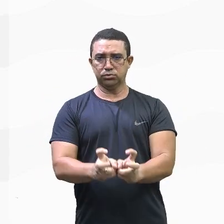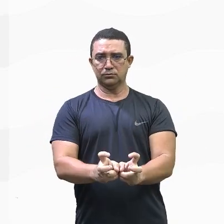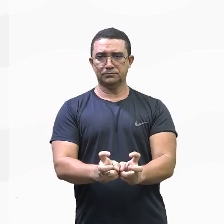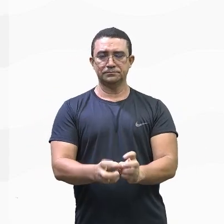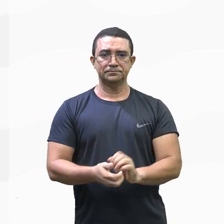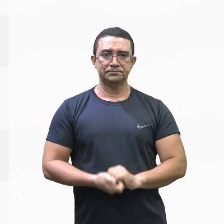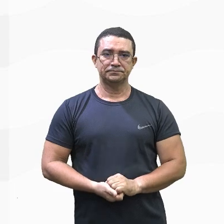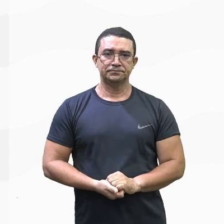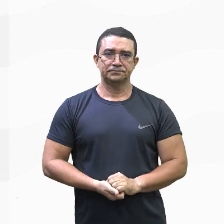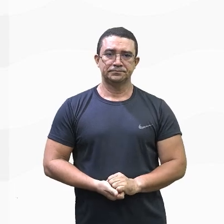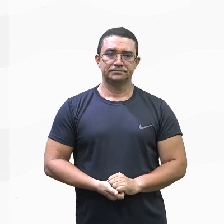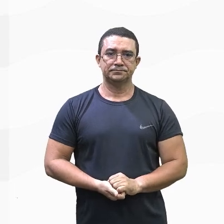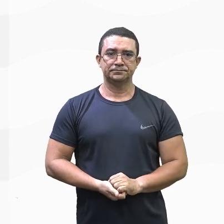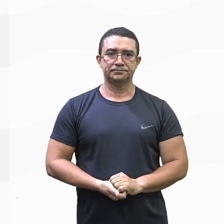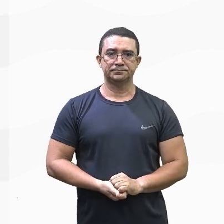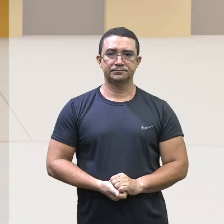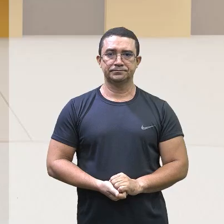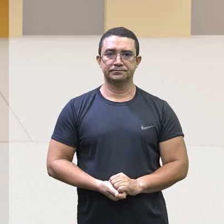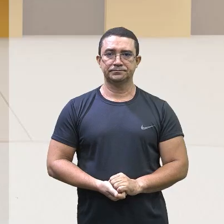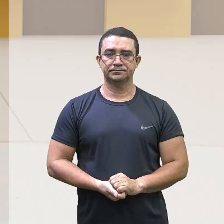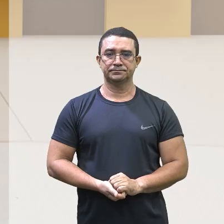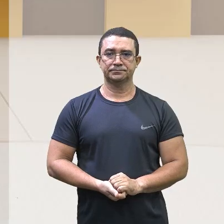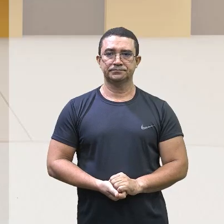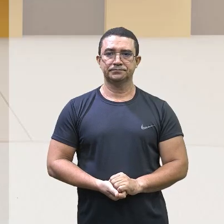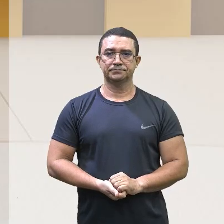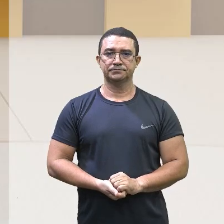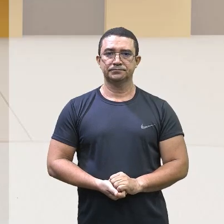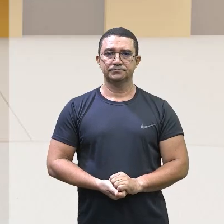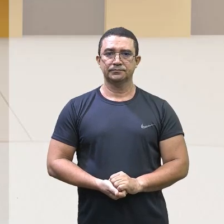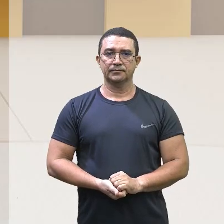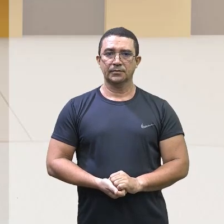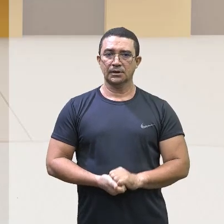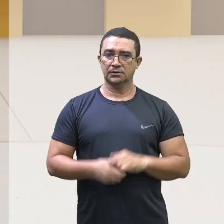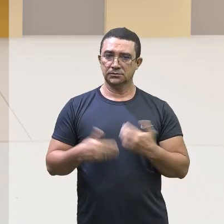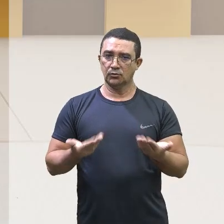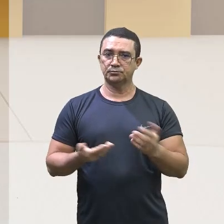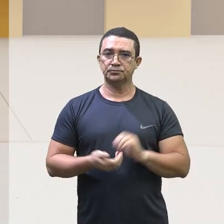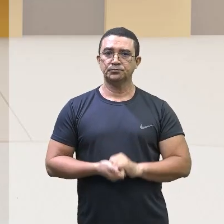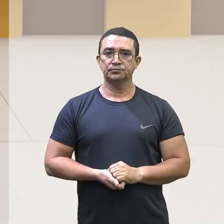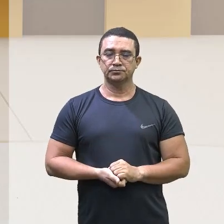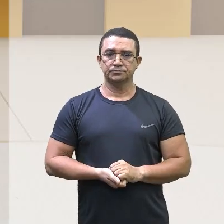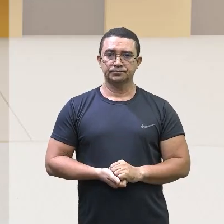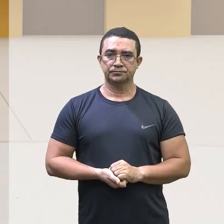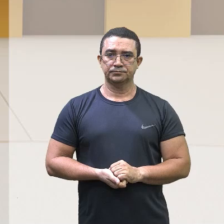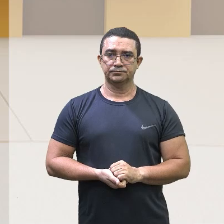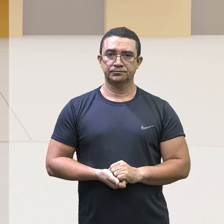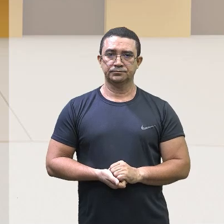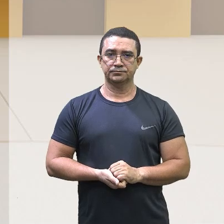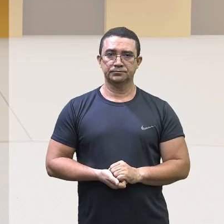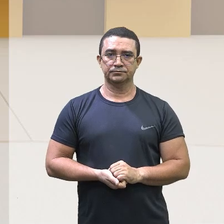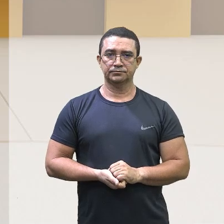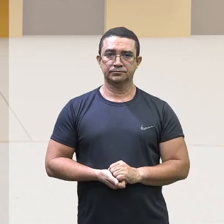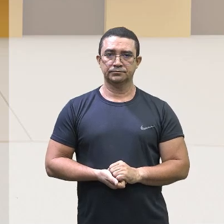certeza. Então, na tela aí, pessoal, olha só, uma das ocupações que